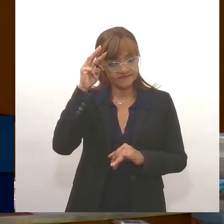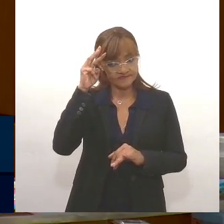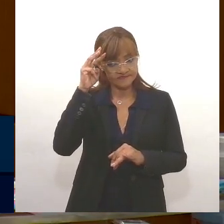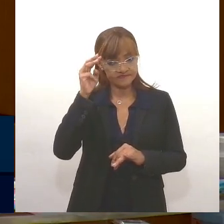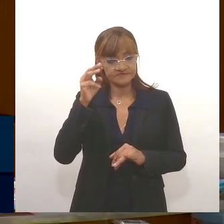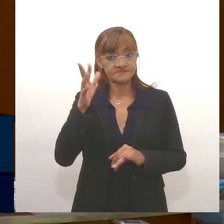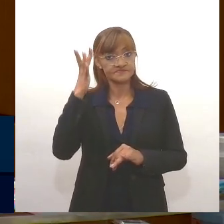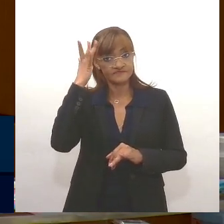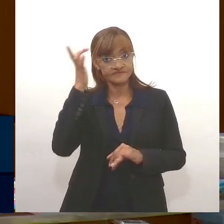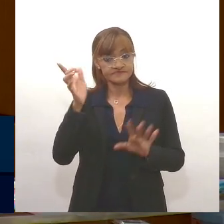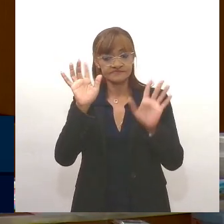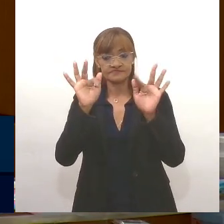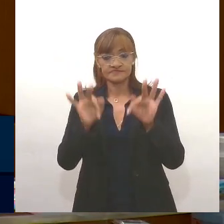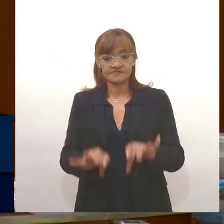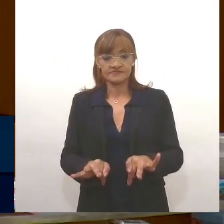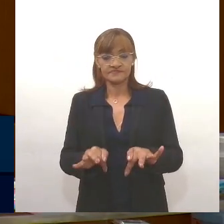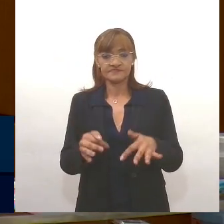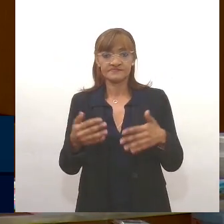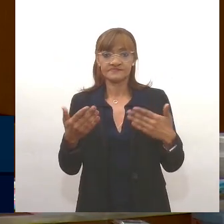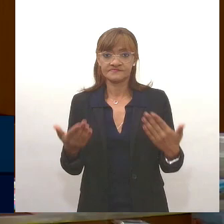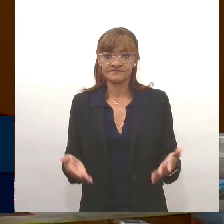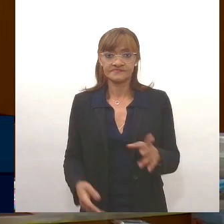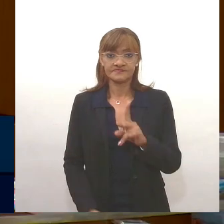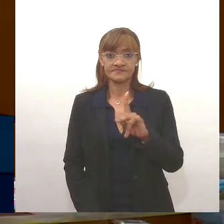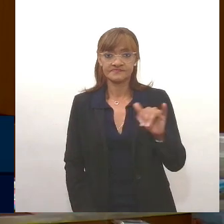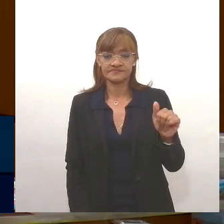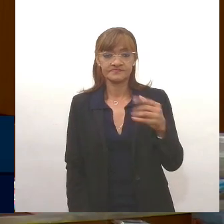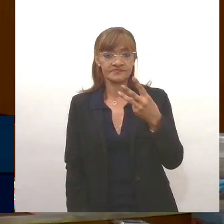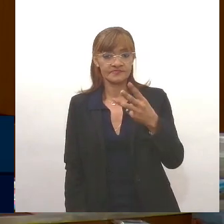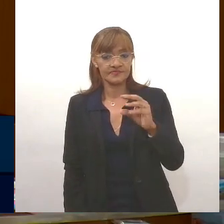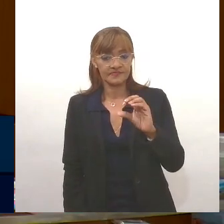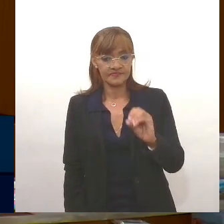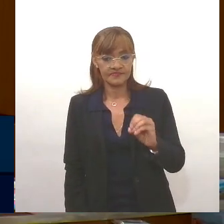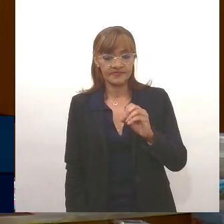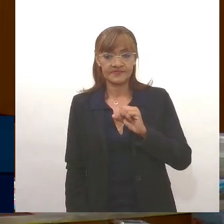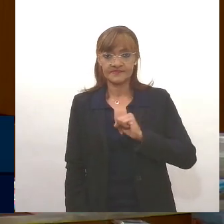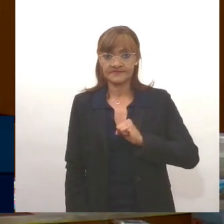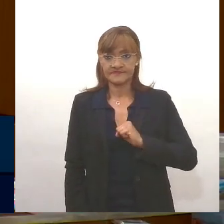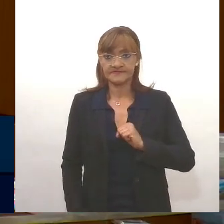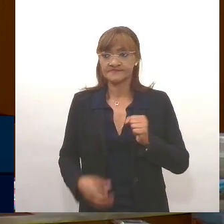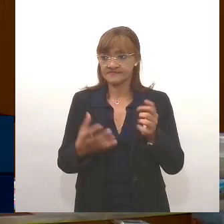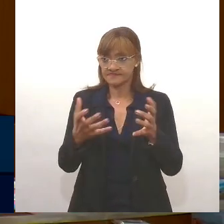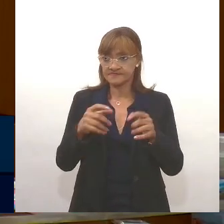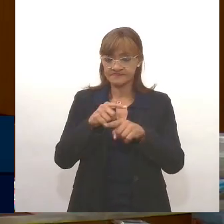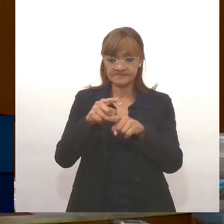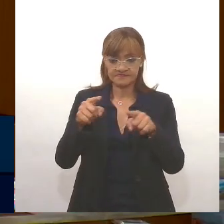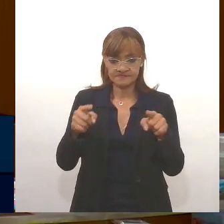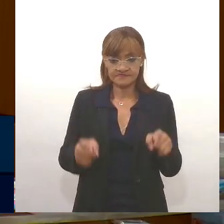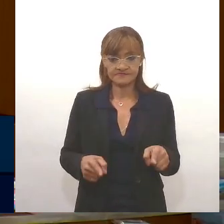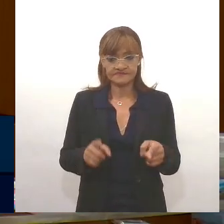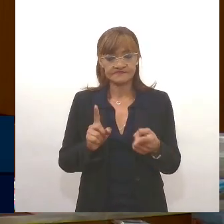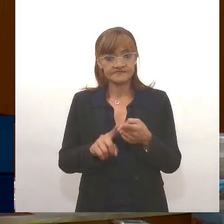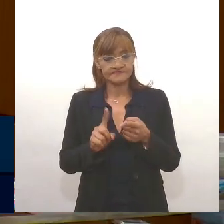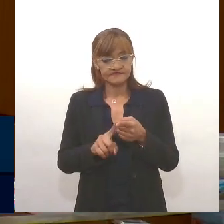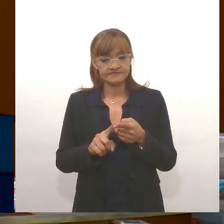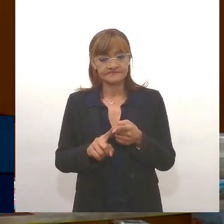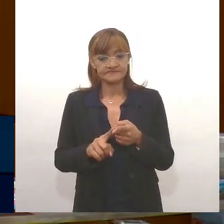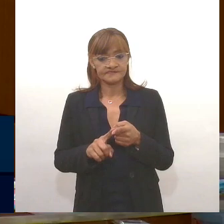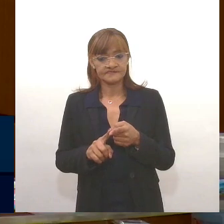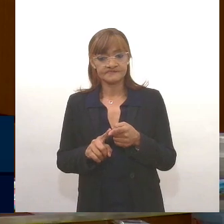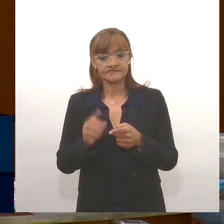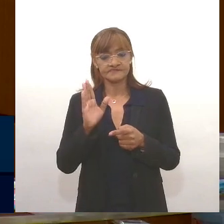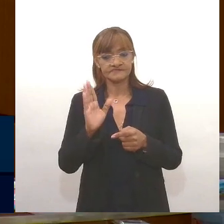sexta-feira dia 30 é quem quer ampliar e a representação das das entidades do